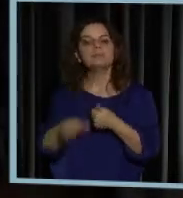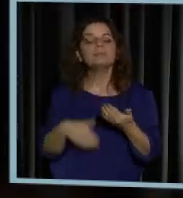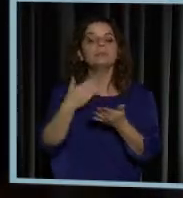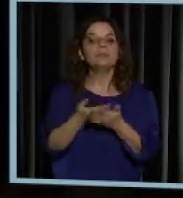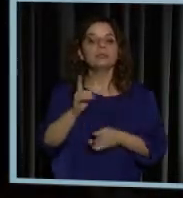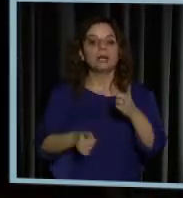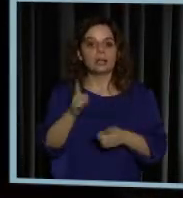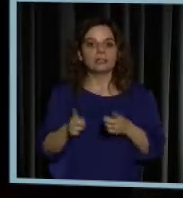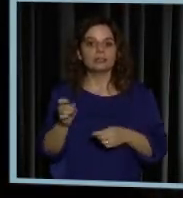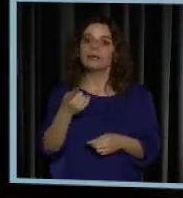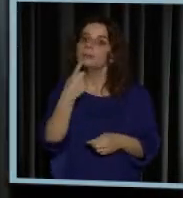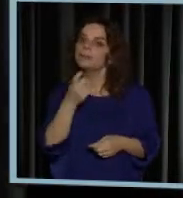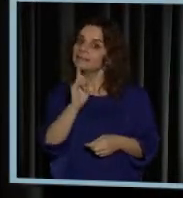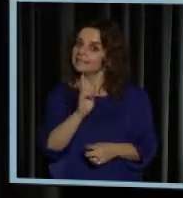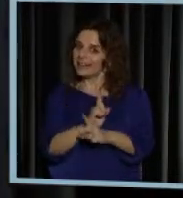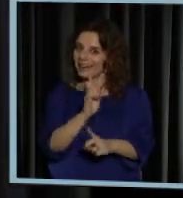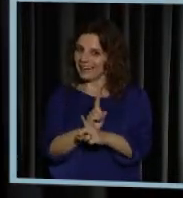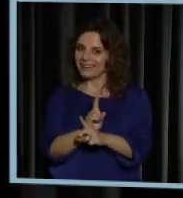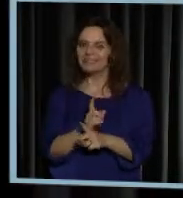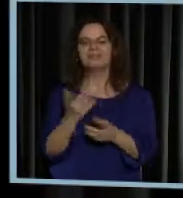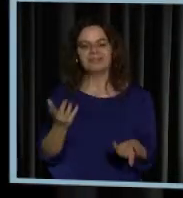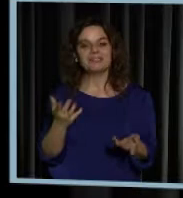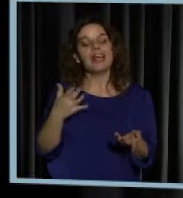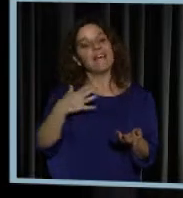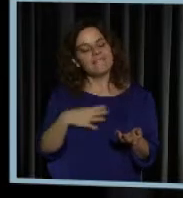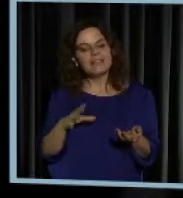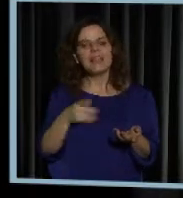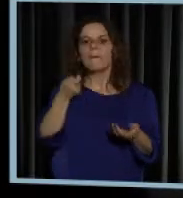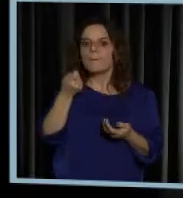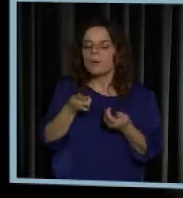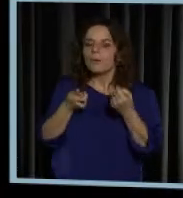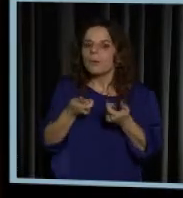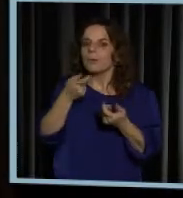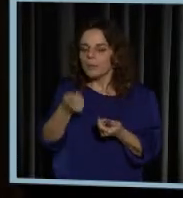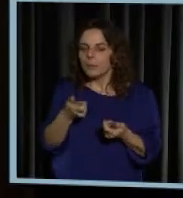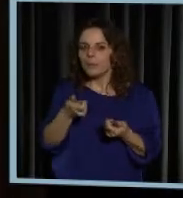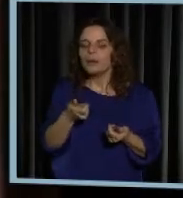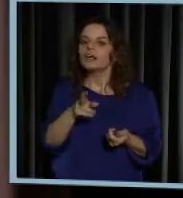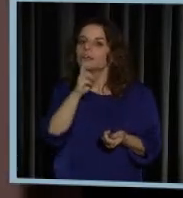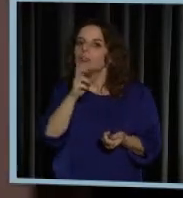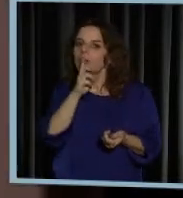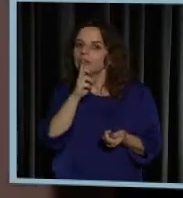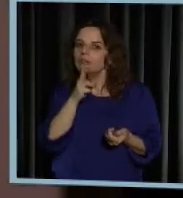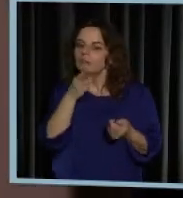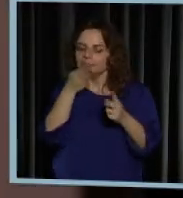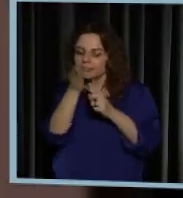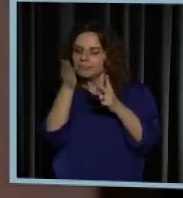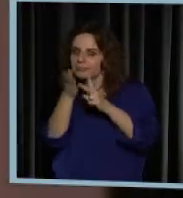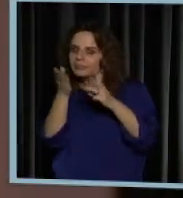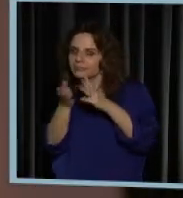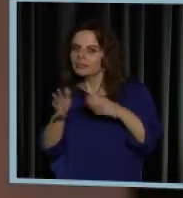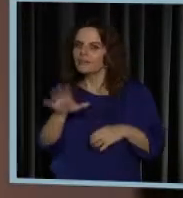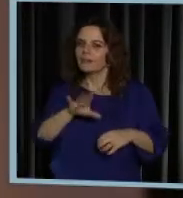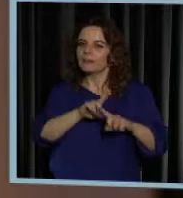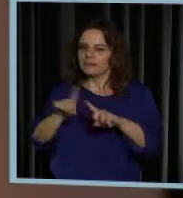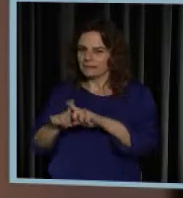propomos sempre esta questão. Queremos que ela seja respondida de diferentes formas. E